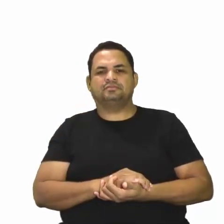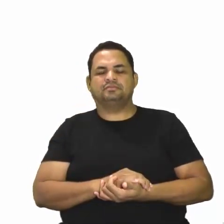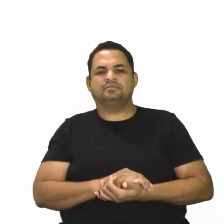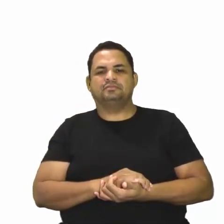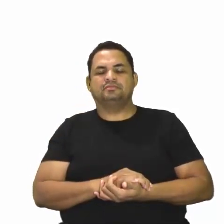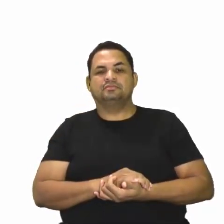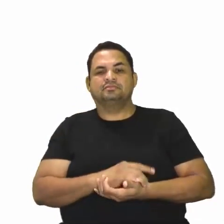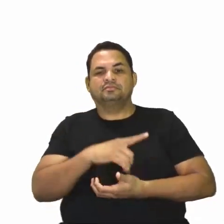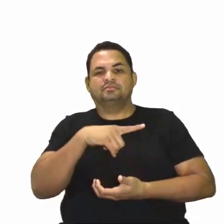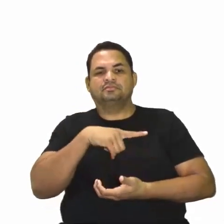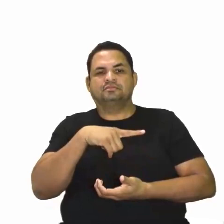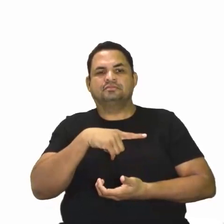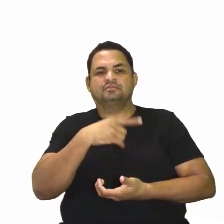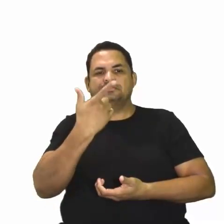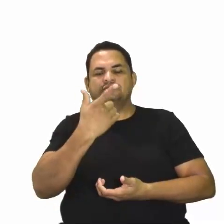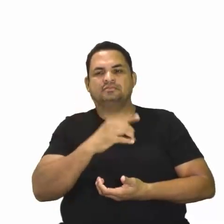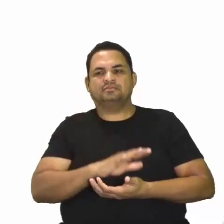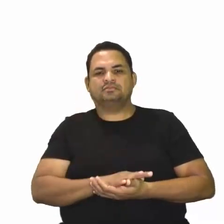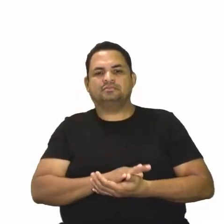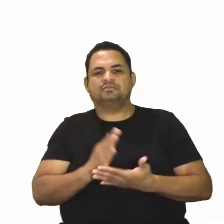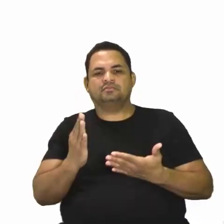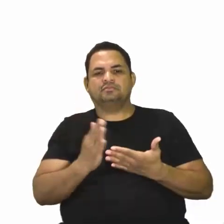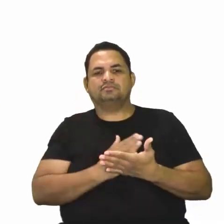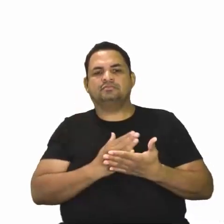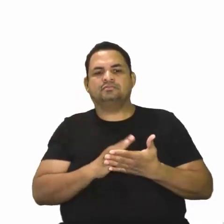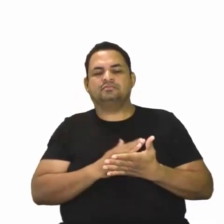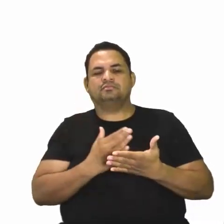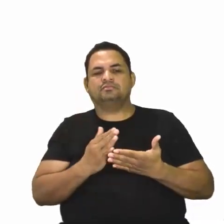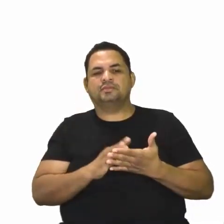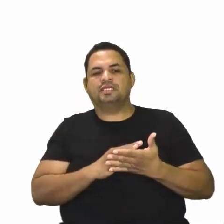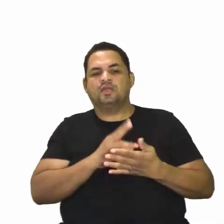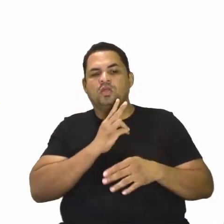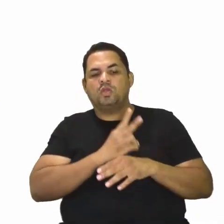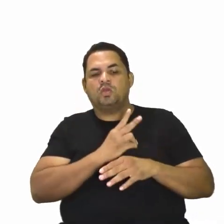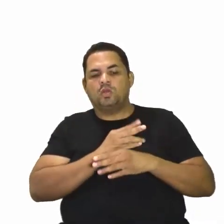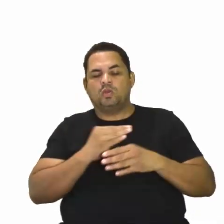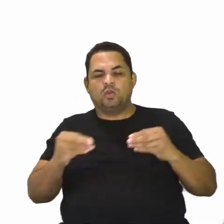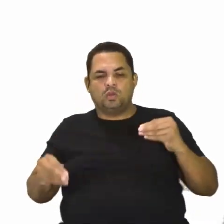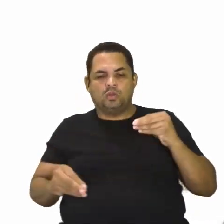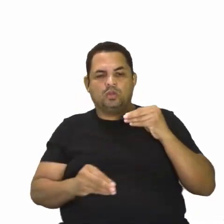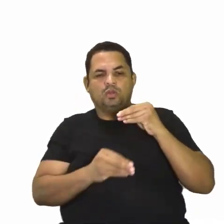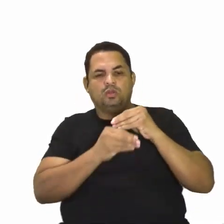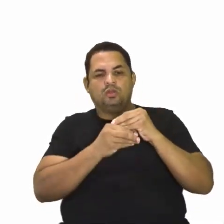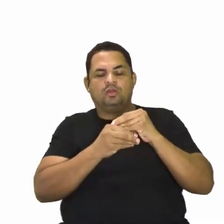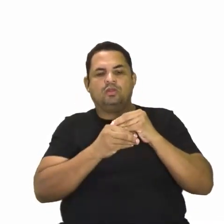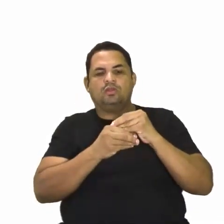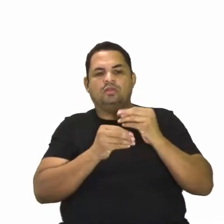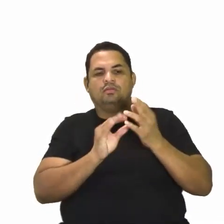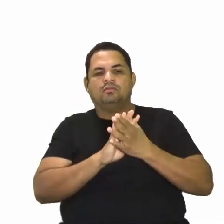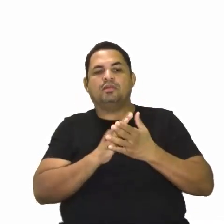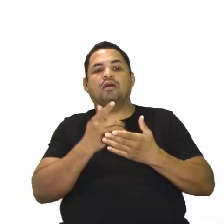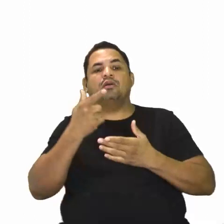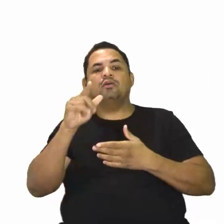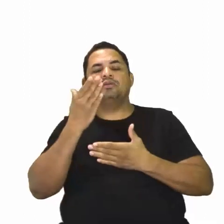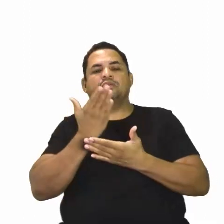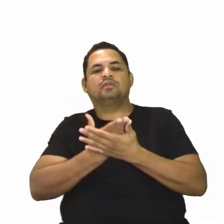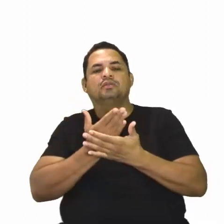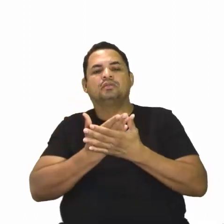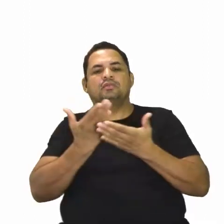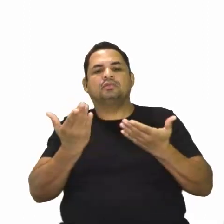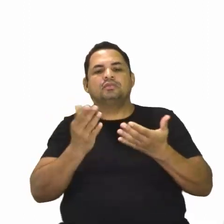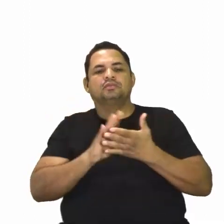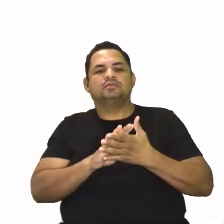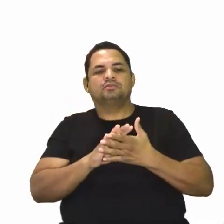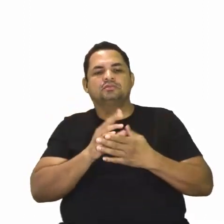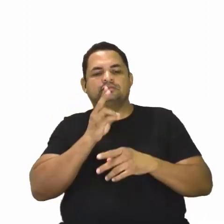E eu tenho aqui um material complementar para vocês, um requisito para a próxima aula. Eu quero